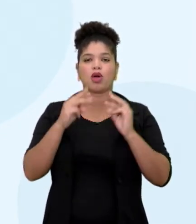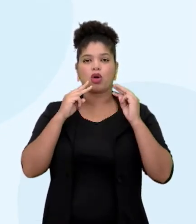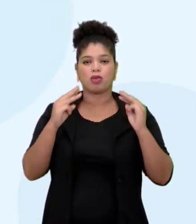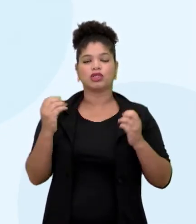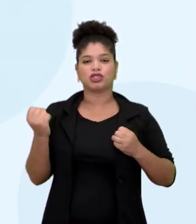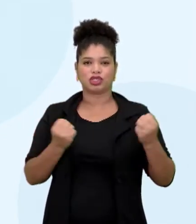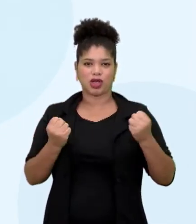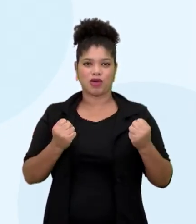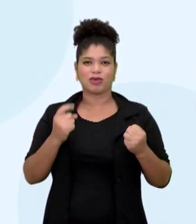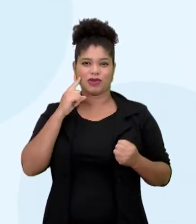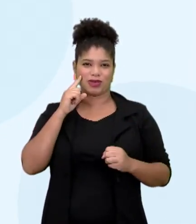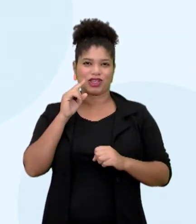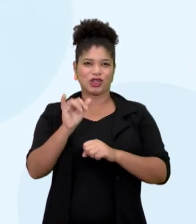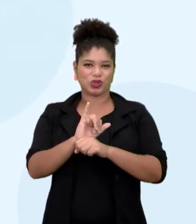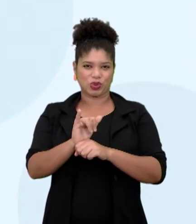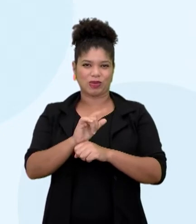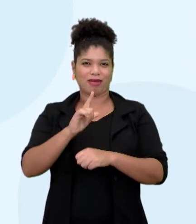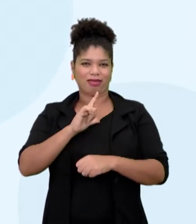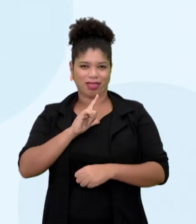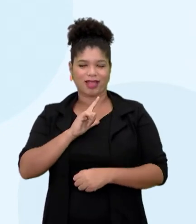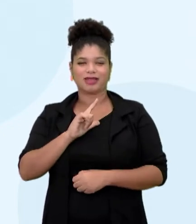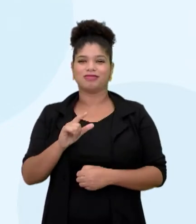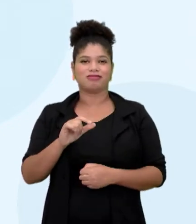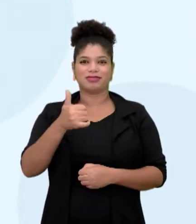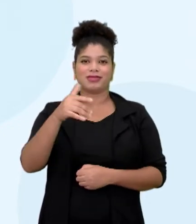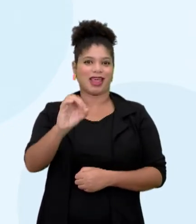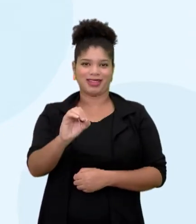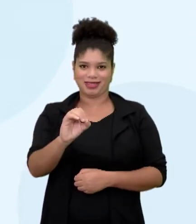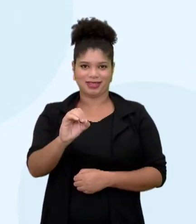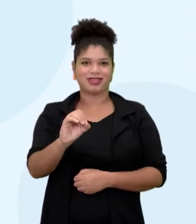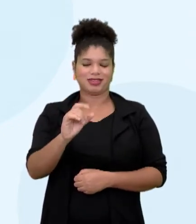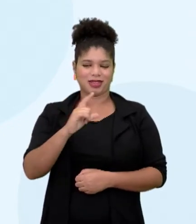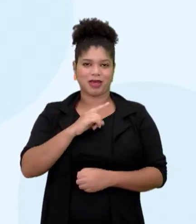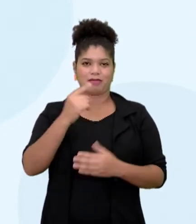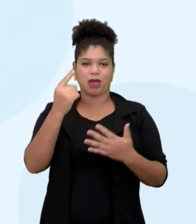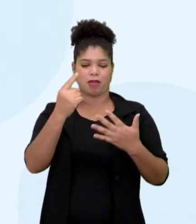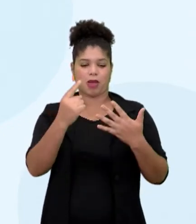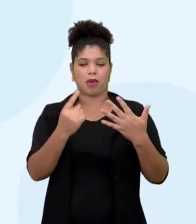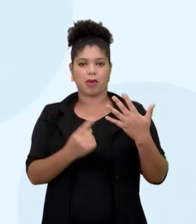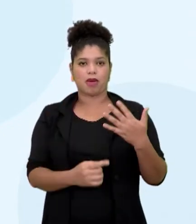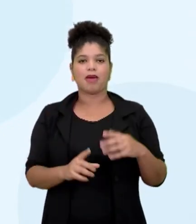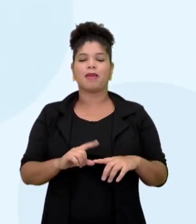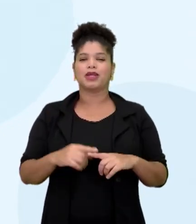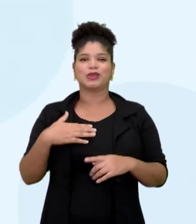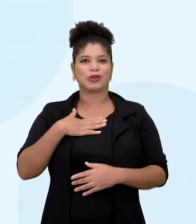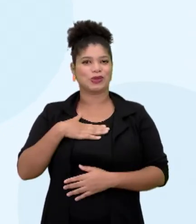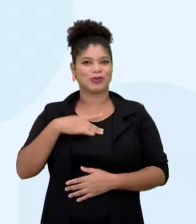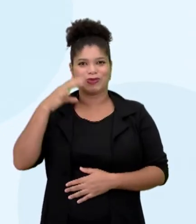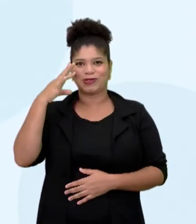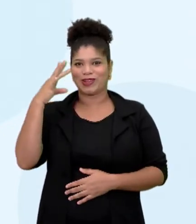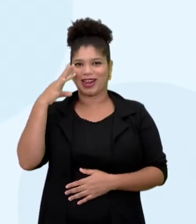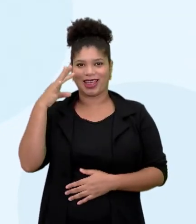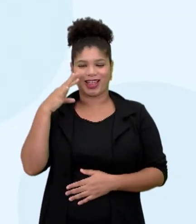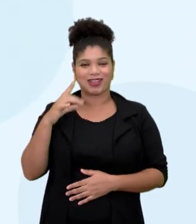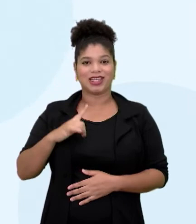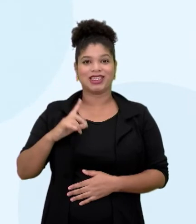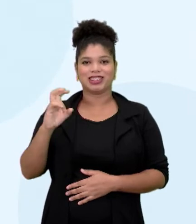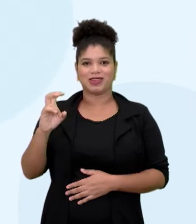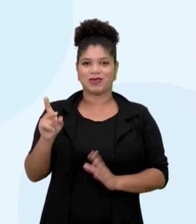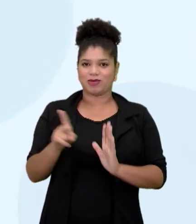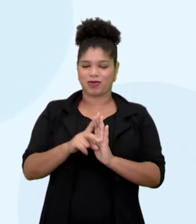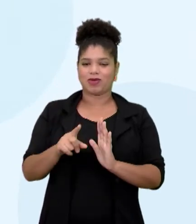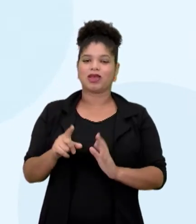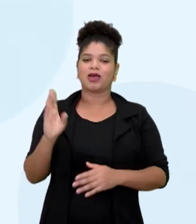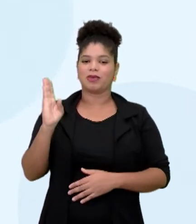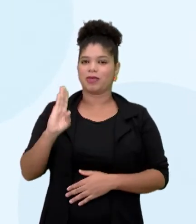top 10, top 20 de tudo quanto é tipo de comercial. Eu achei esse bem legal. Brasileiro